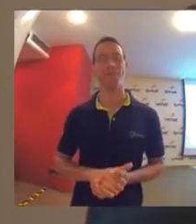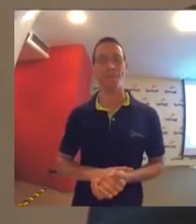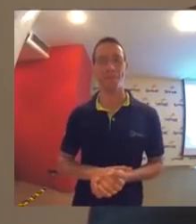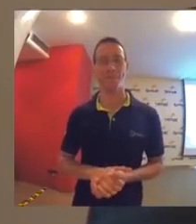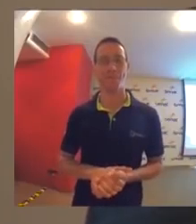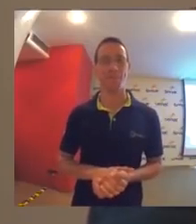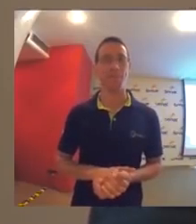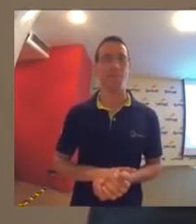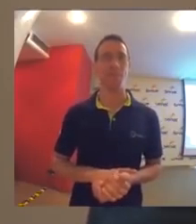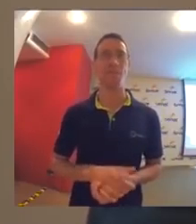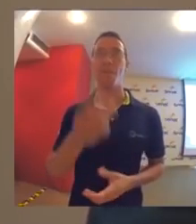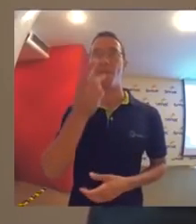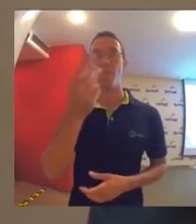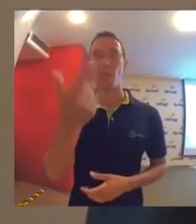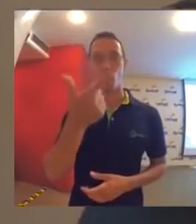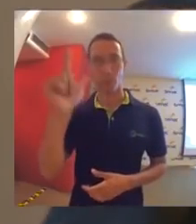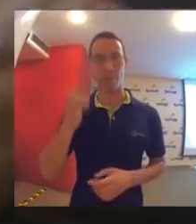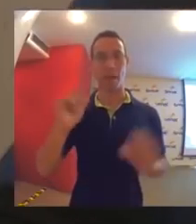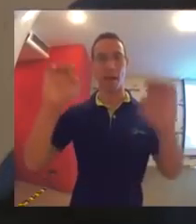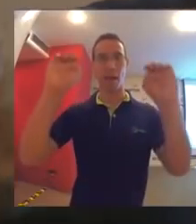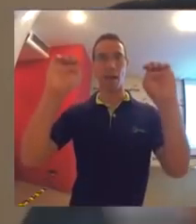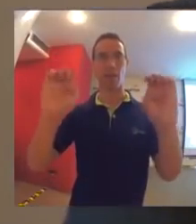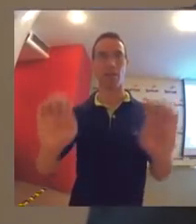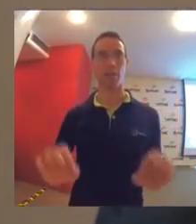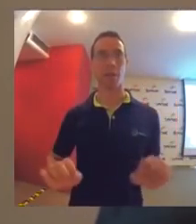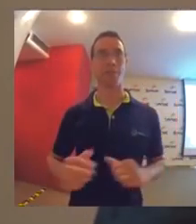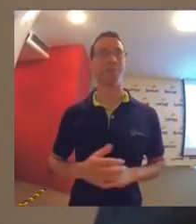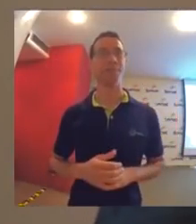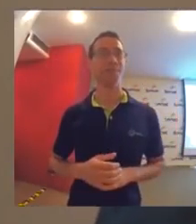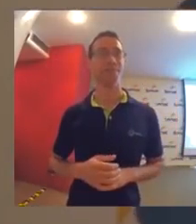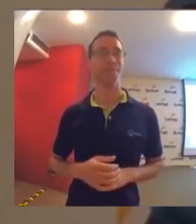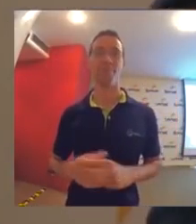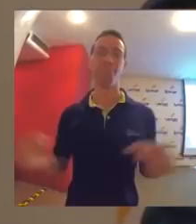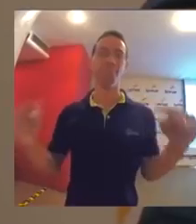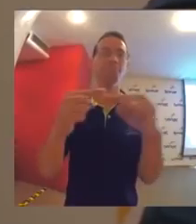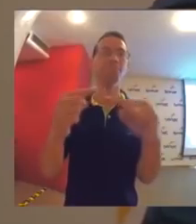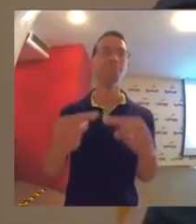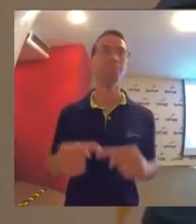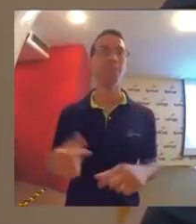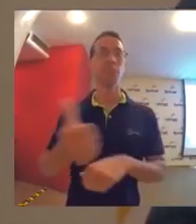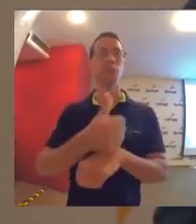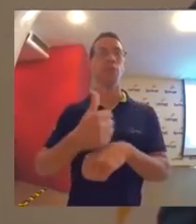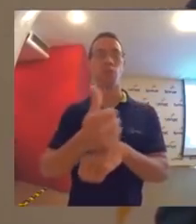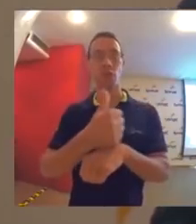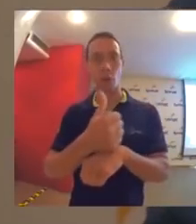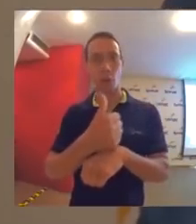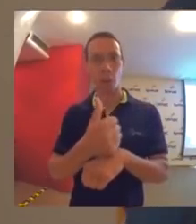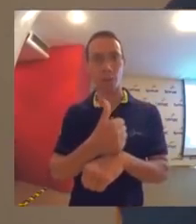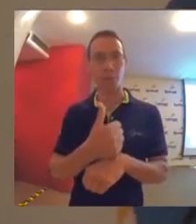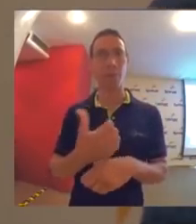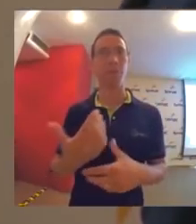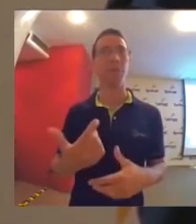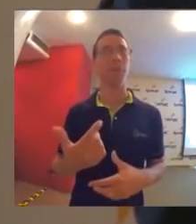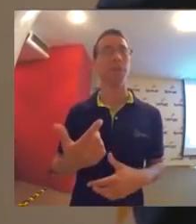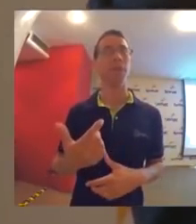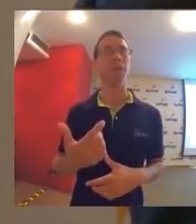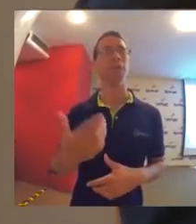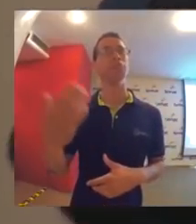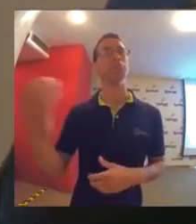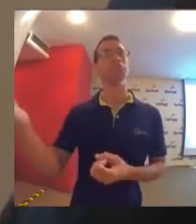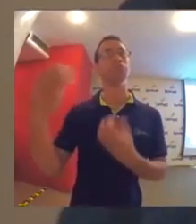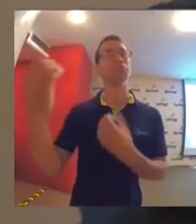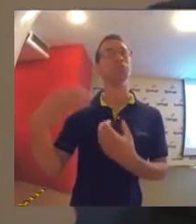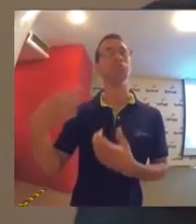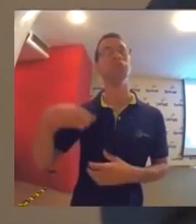Estou a falar de ética, de ontologia profissional. Mas eu só sabia dar aula, ter turma, ter série. Foi isso que me